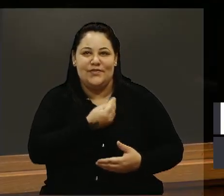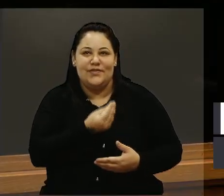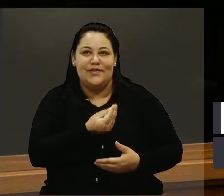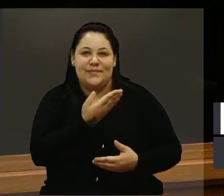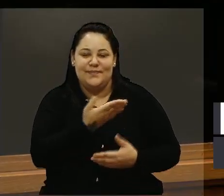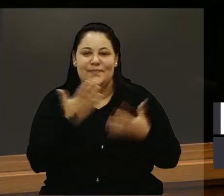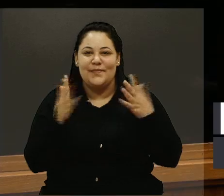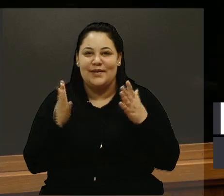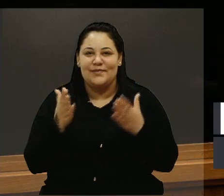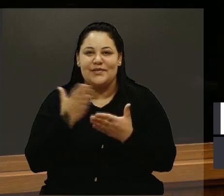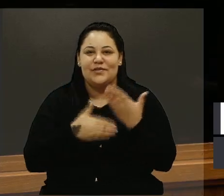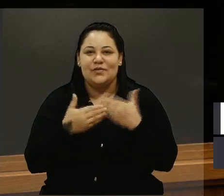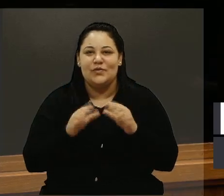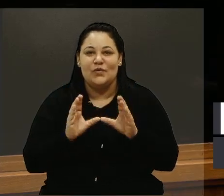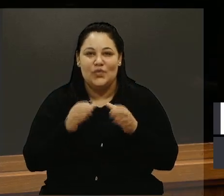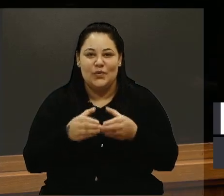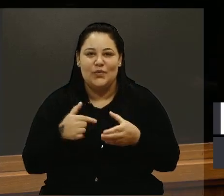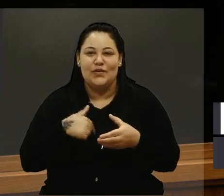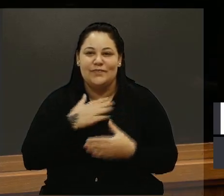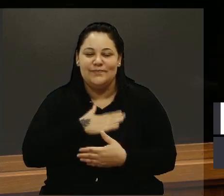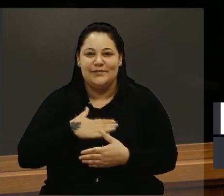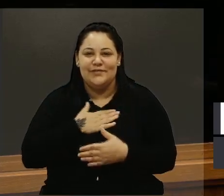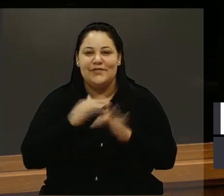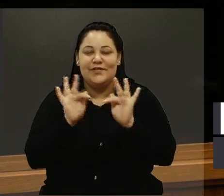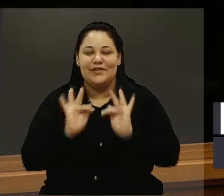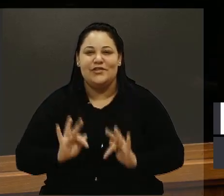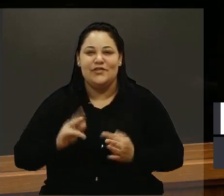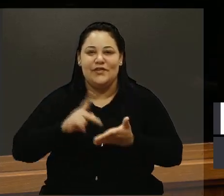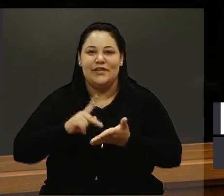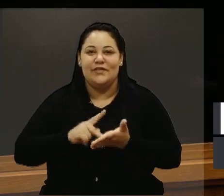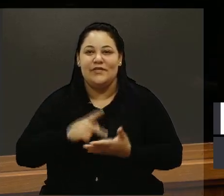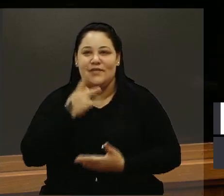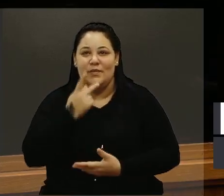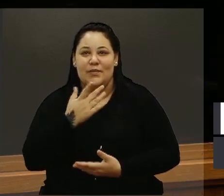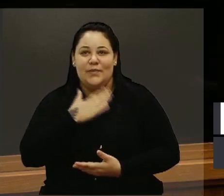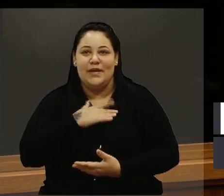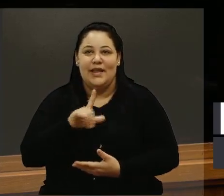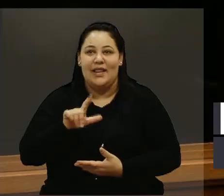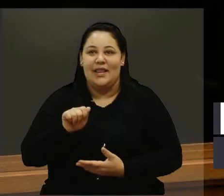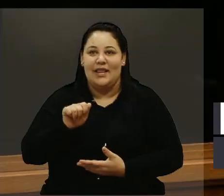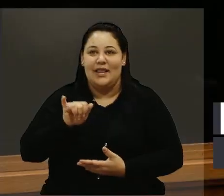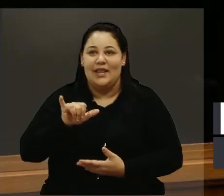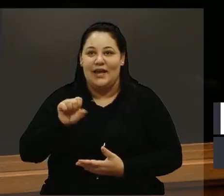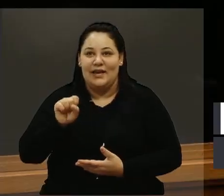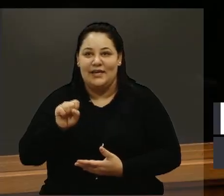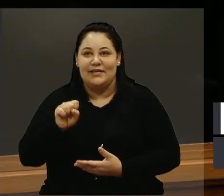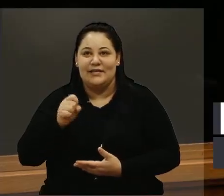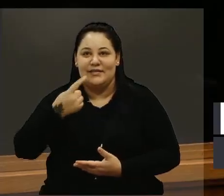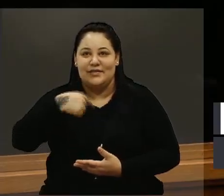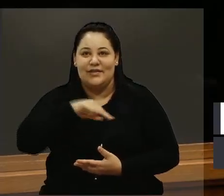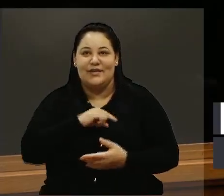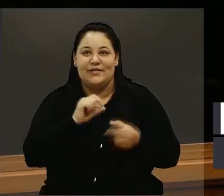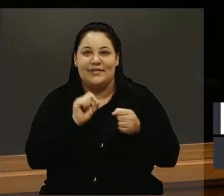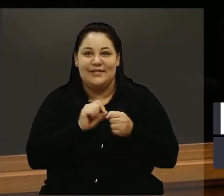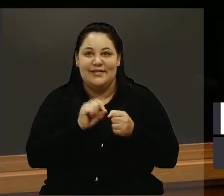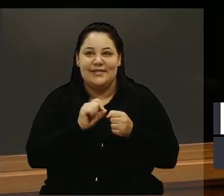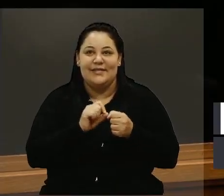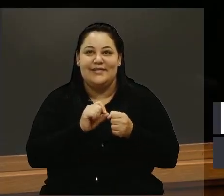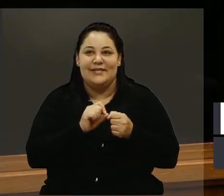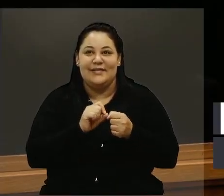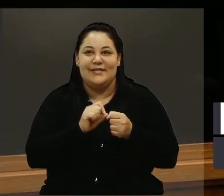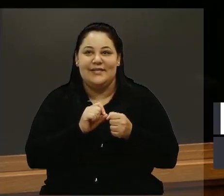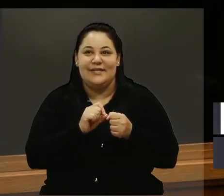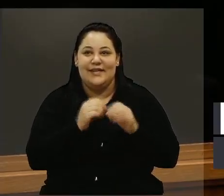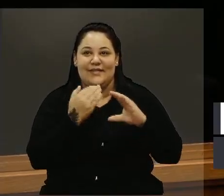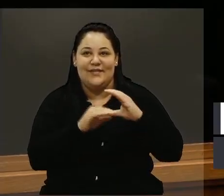senhora, parabéns a toda a banda. Nós ficamos muito felizes. Falo por mim, falo pela Laís. Chegamos em casa e botamos o LP dos Beatles. Mandei uma